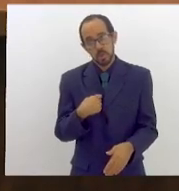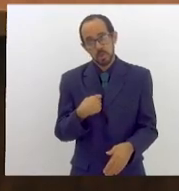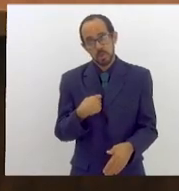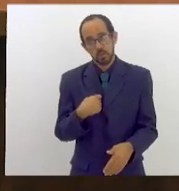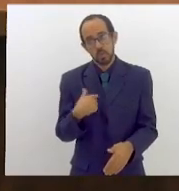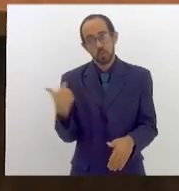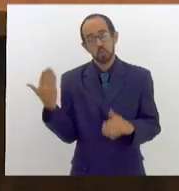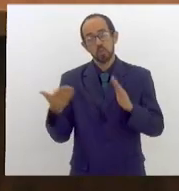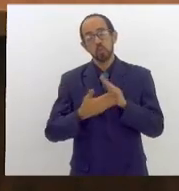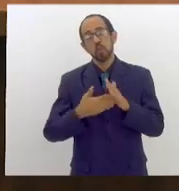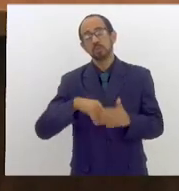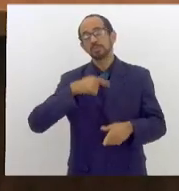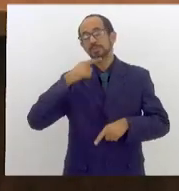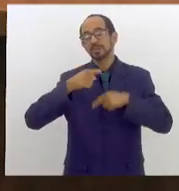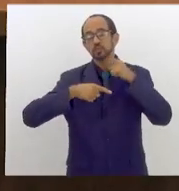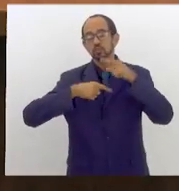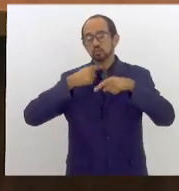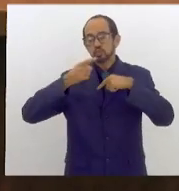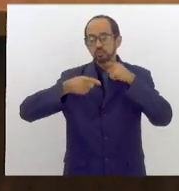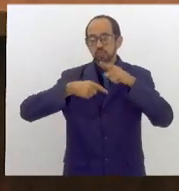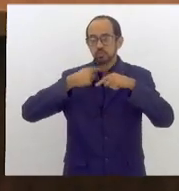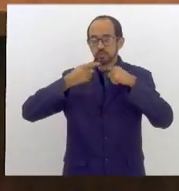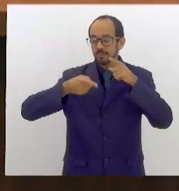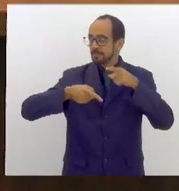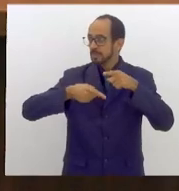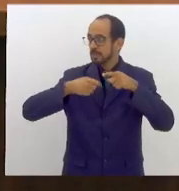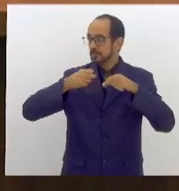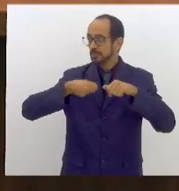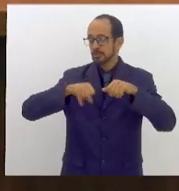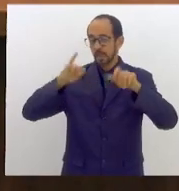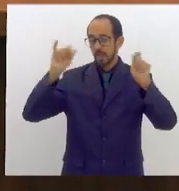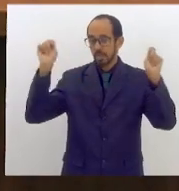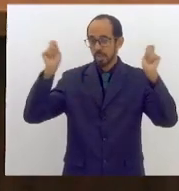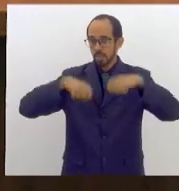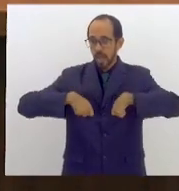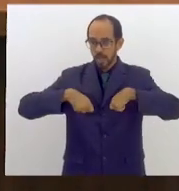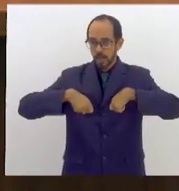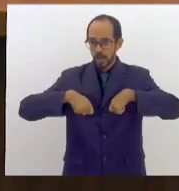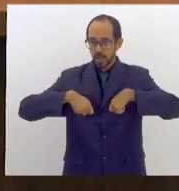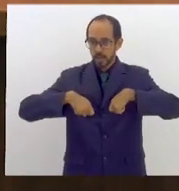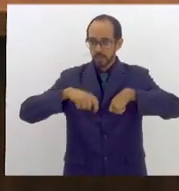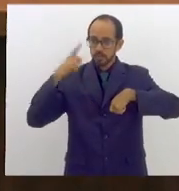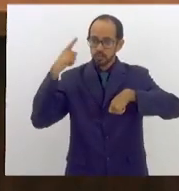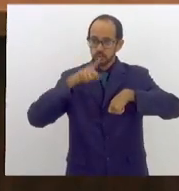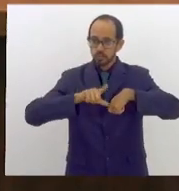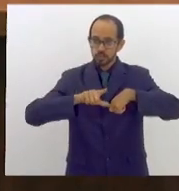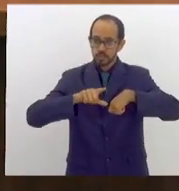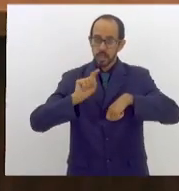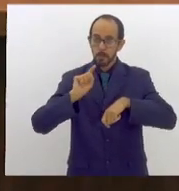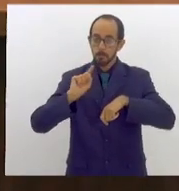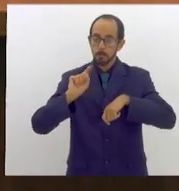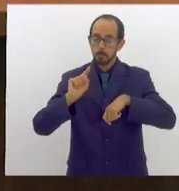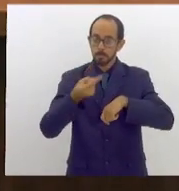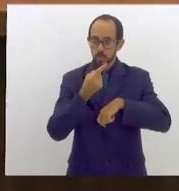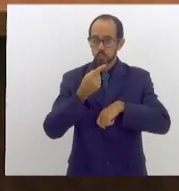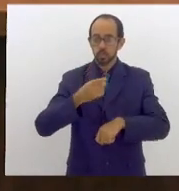do mundo que nós teremos optativamente mil parlamentares